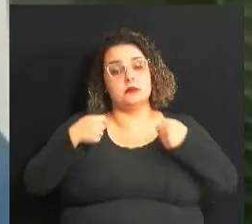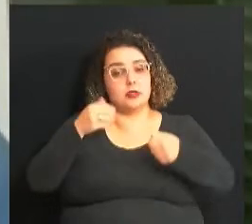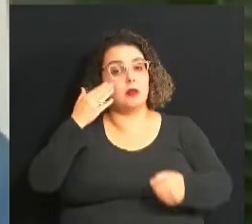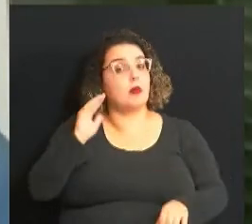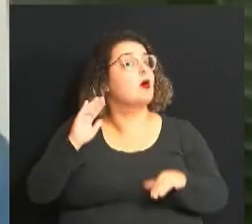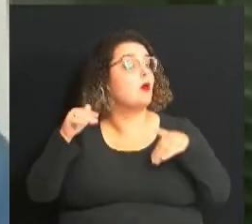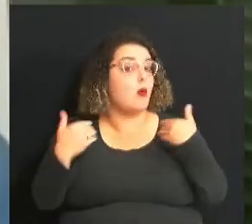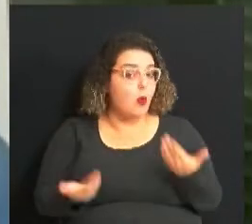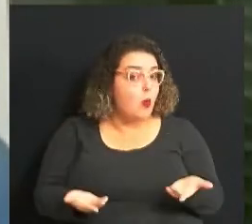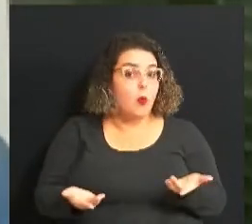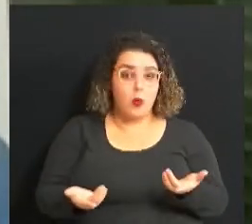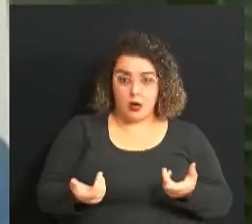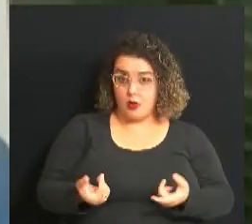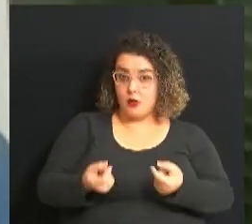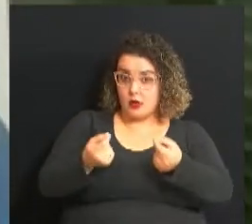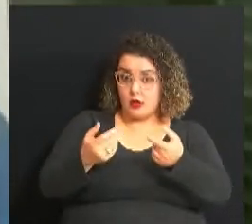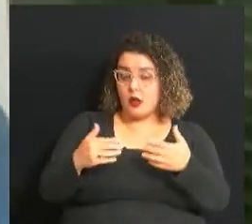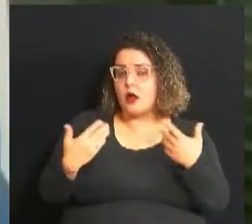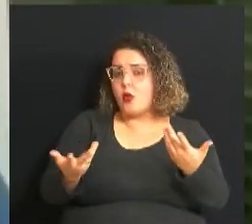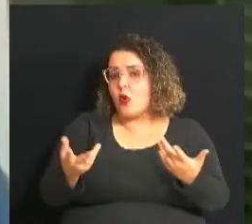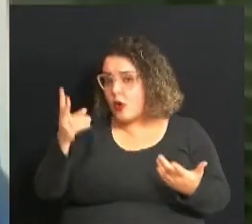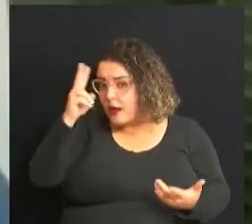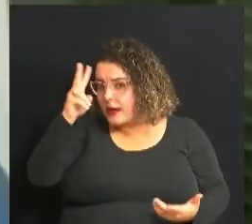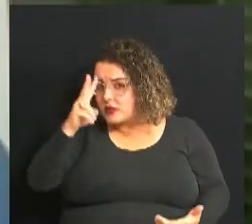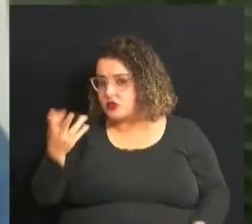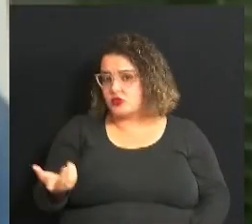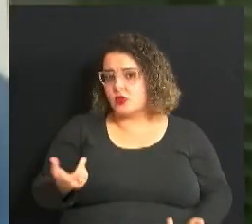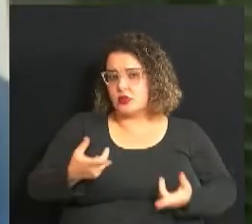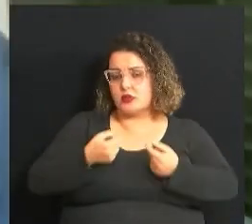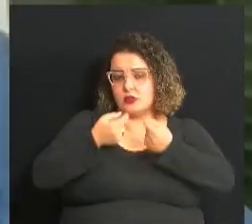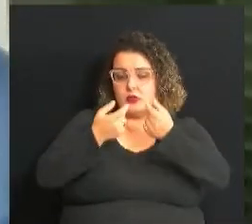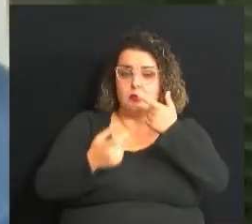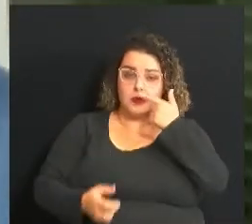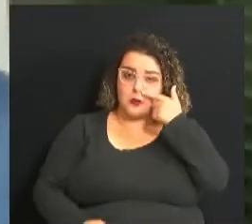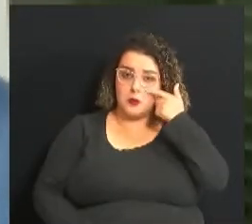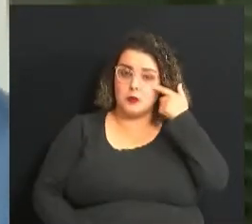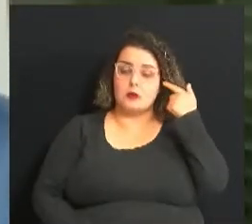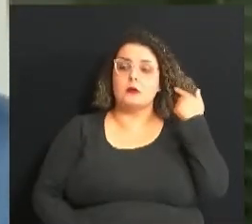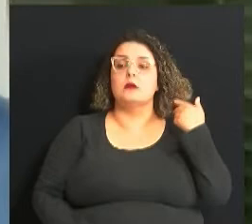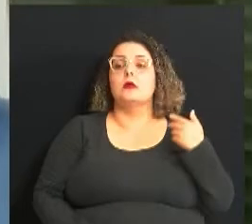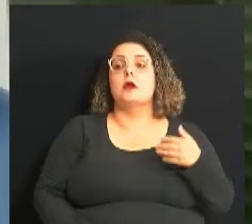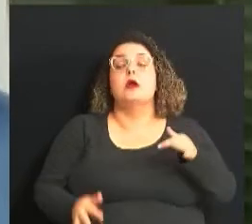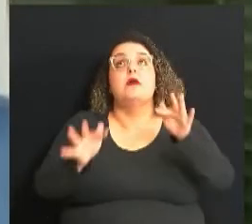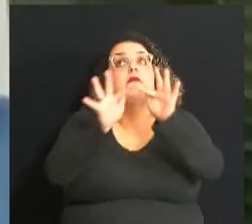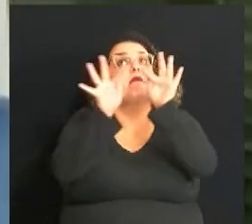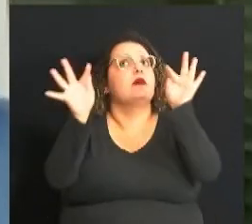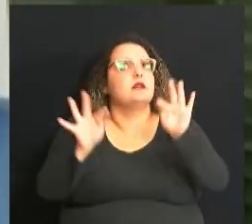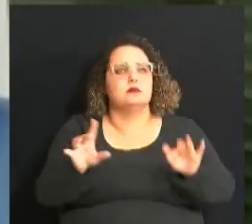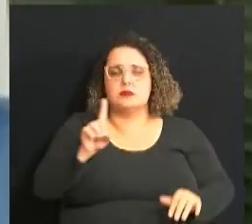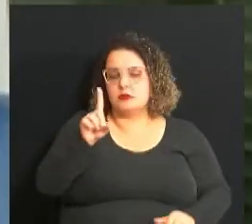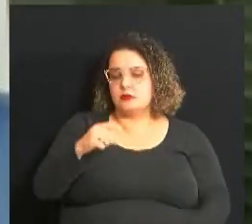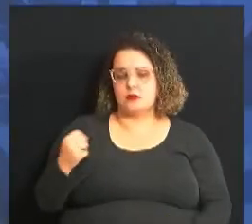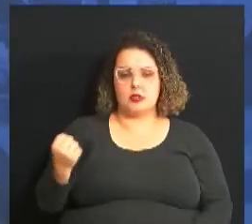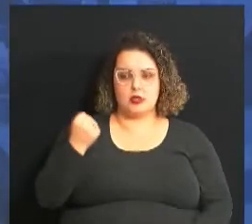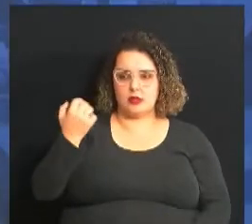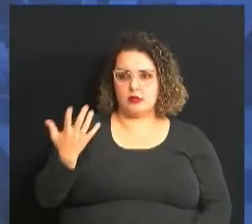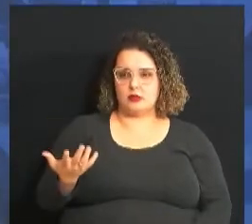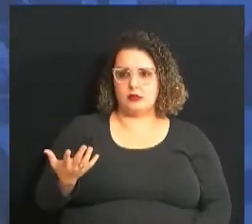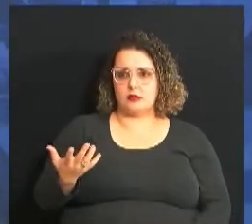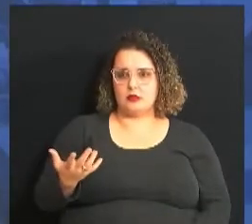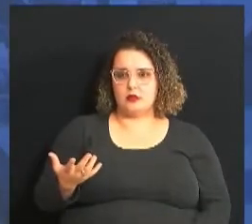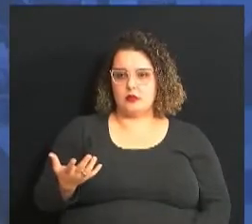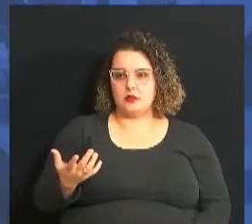a história natural daquele câncer. Felizmente, muitos deles não são tão graves assim. Doutor, e o câncer de cabeça